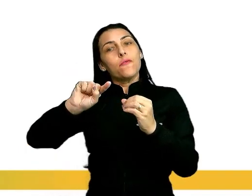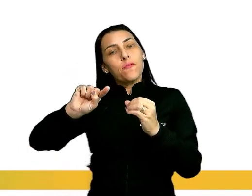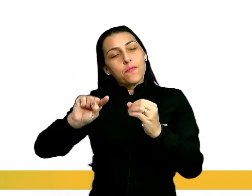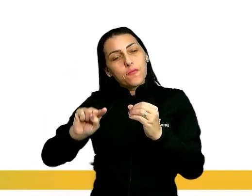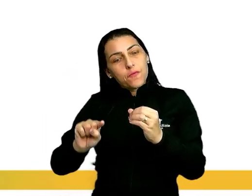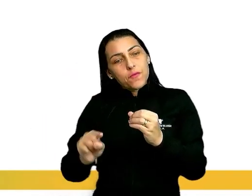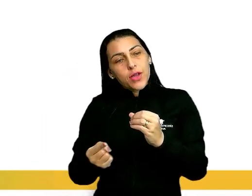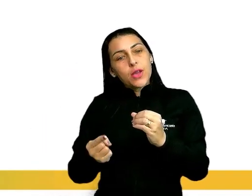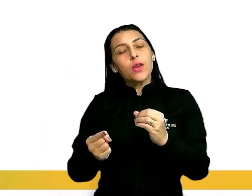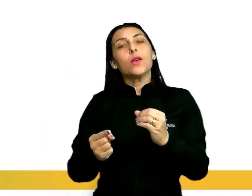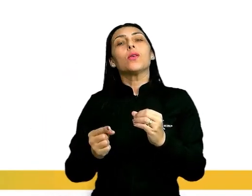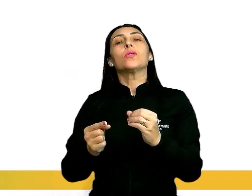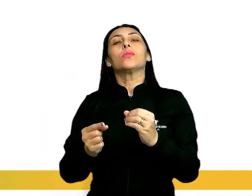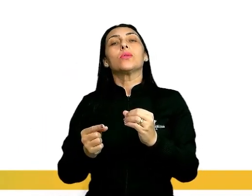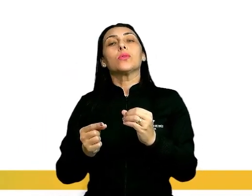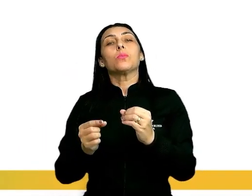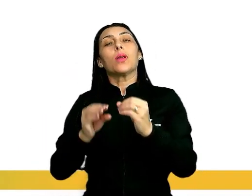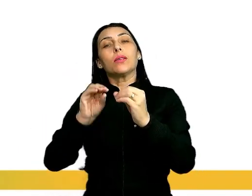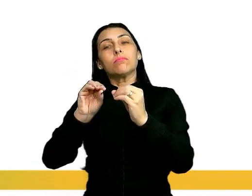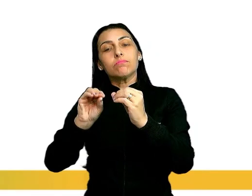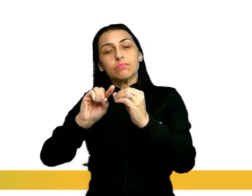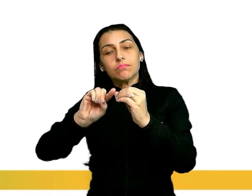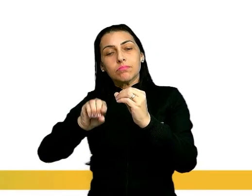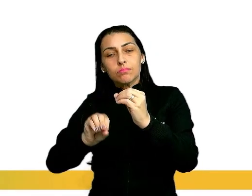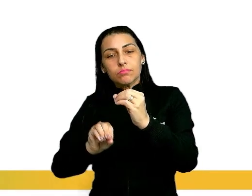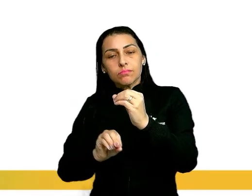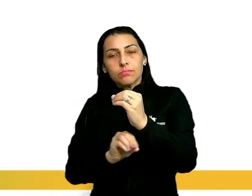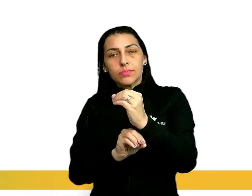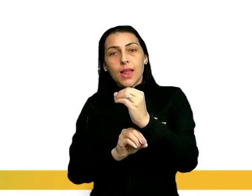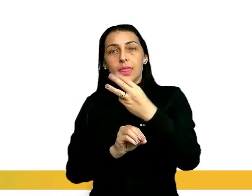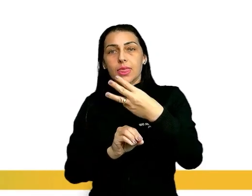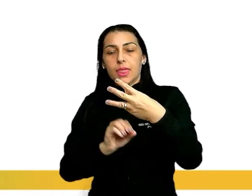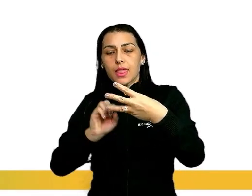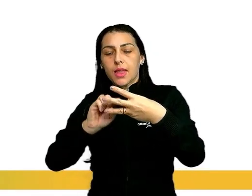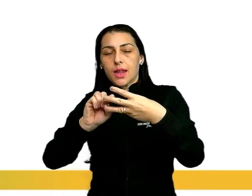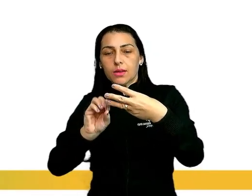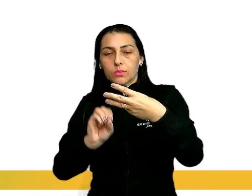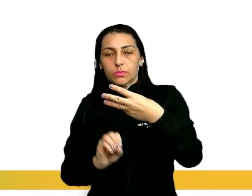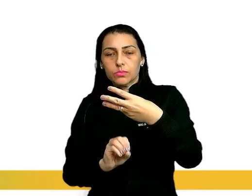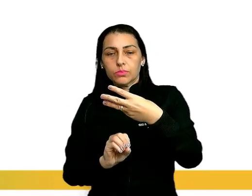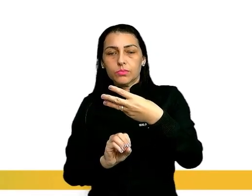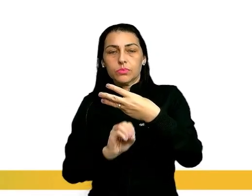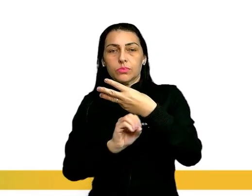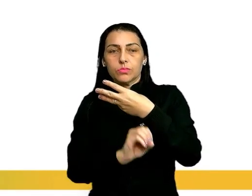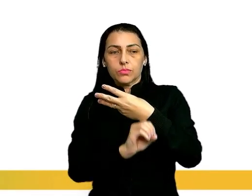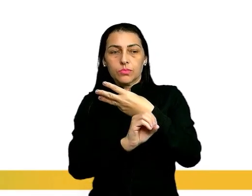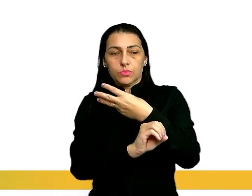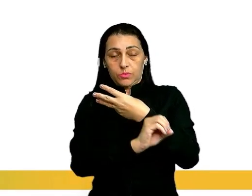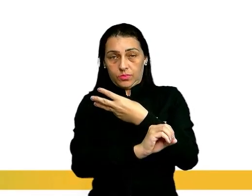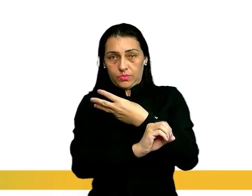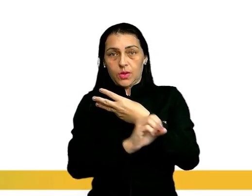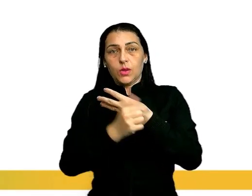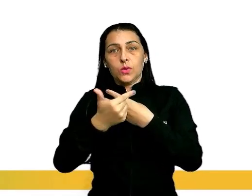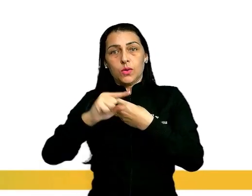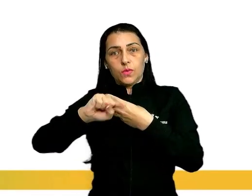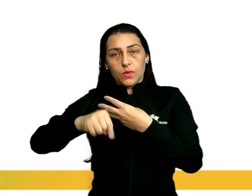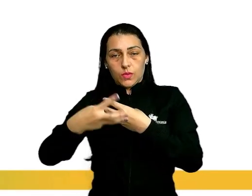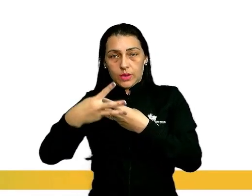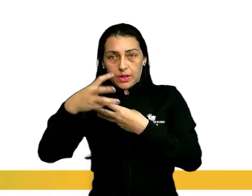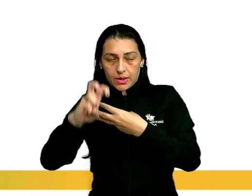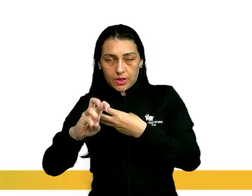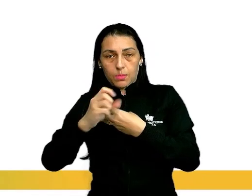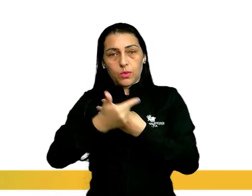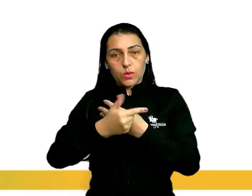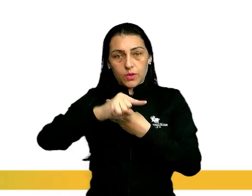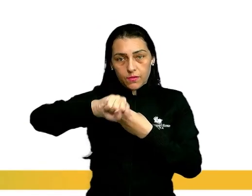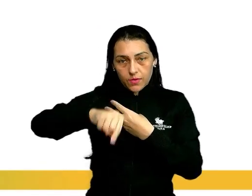né Vamos deslocar a vírgula ali pro lado esquerdo você vai andar três casas decimais nós vamos arredondar aquele valor de 2,35